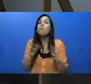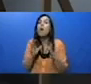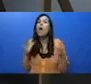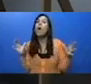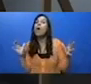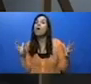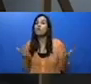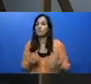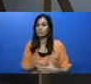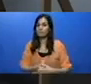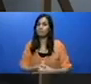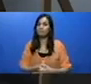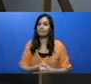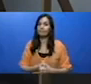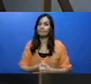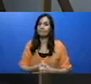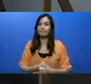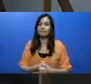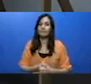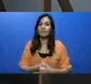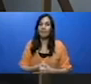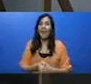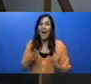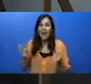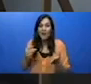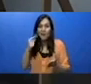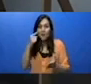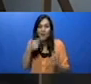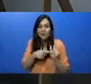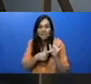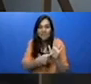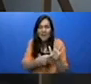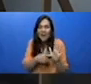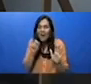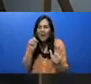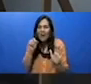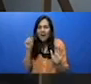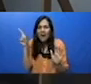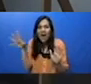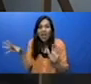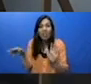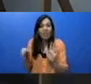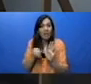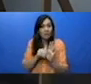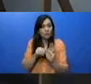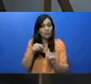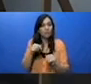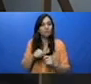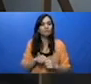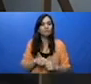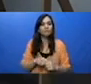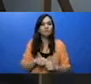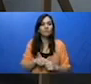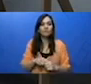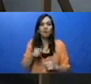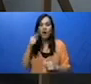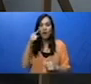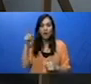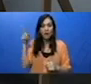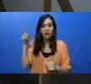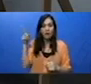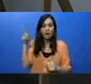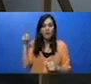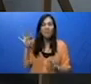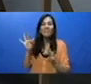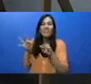abaixo. Eu vou mostrar para vocês agora o anexo. Olha lá. Depois eu volto para ler a regrinha 8, porque